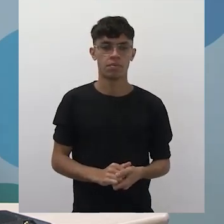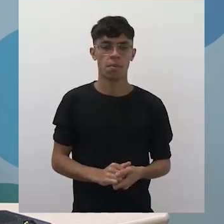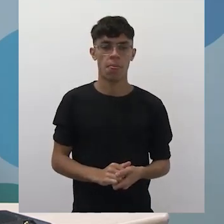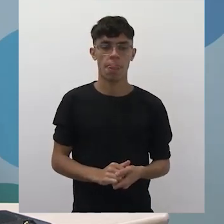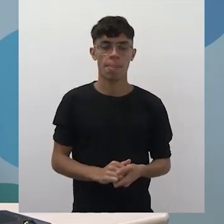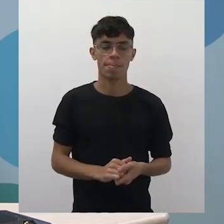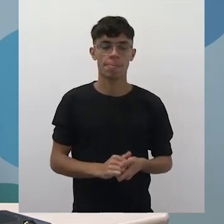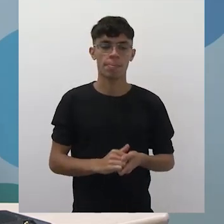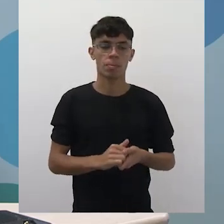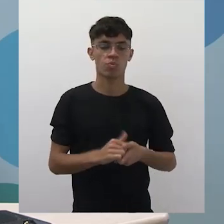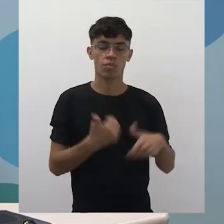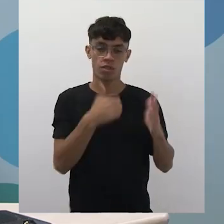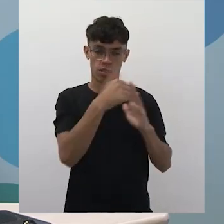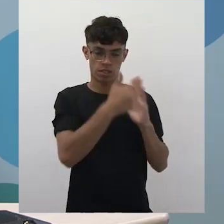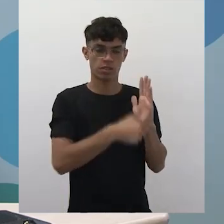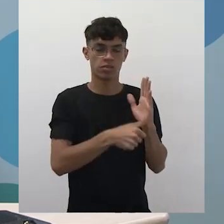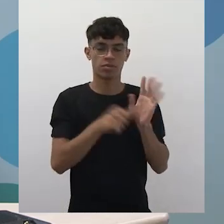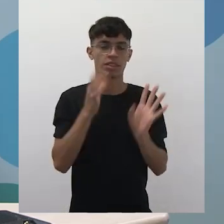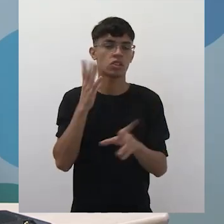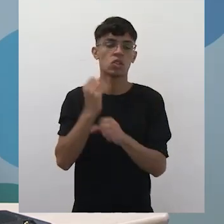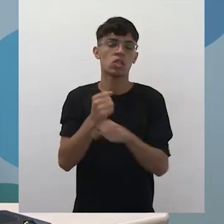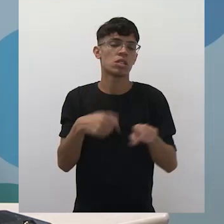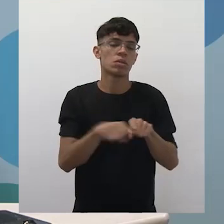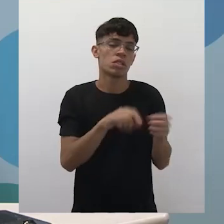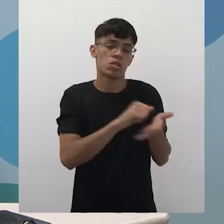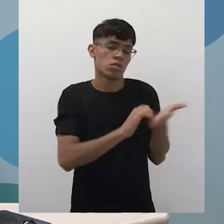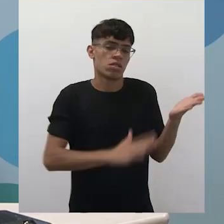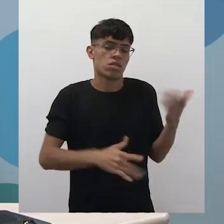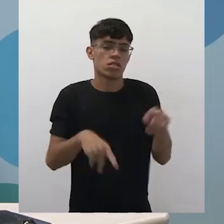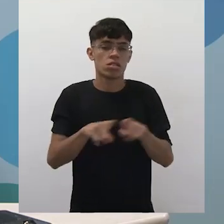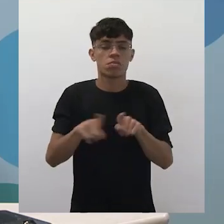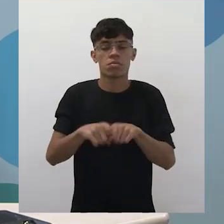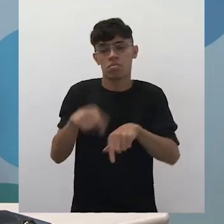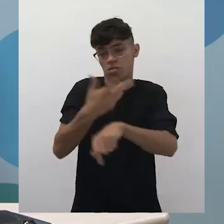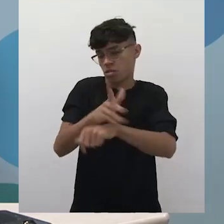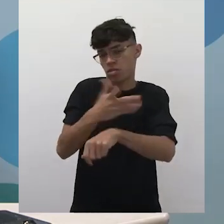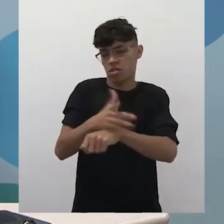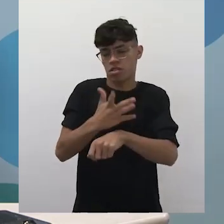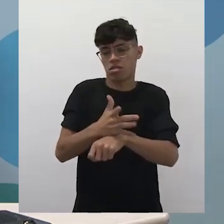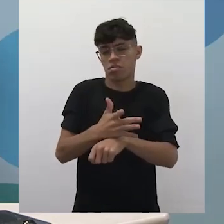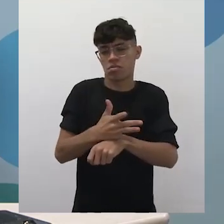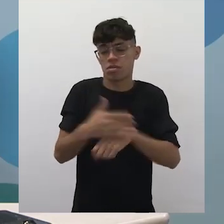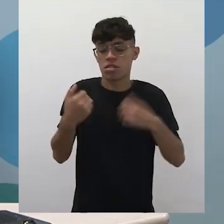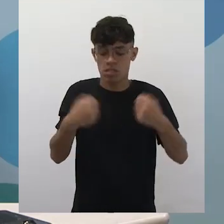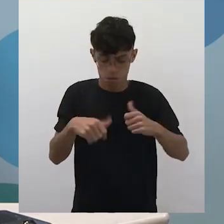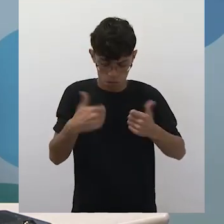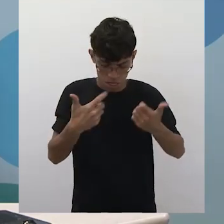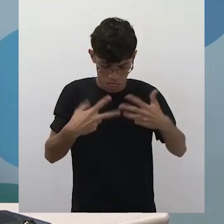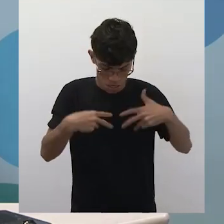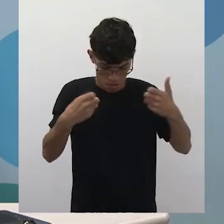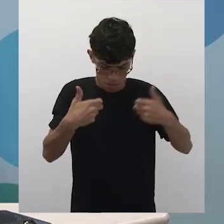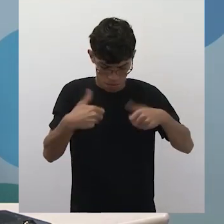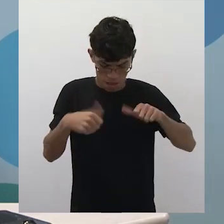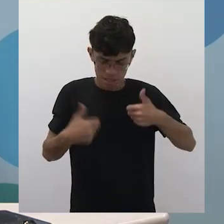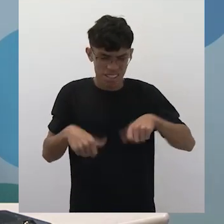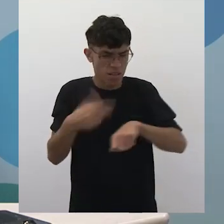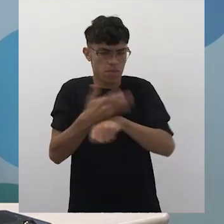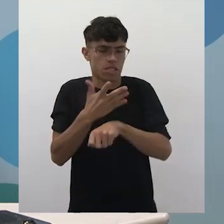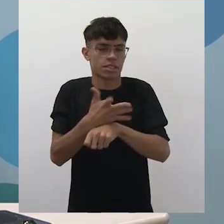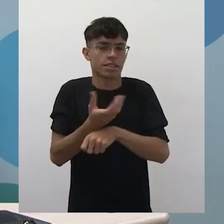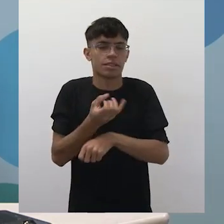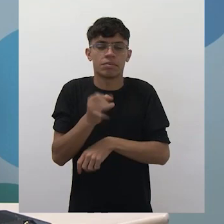do exercício, da nota, e classificar também a nossa prática, também é um momento de nós rever a nossa prática, se realmente está